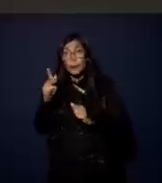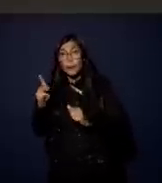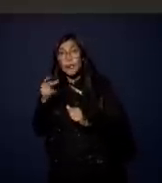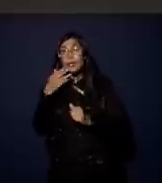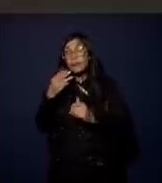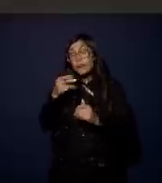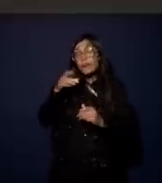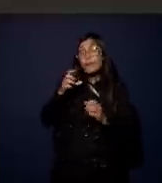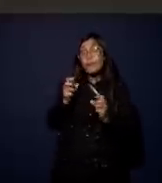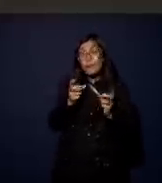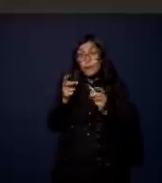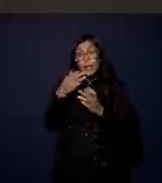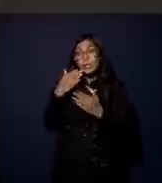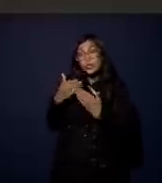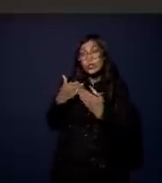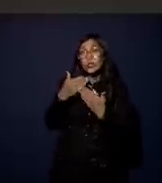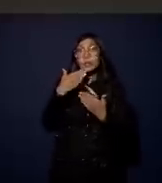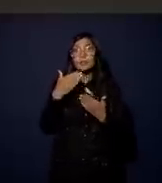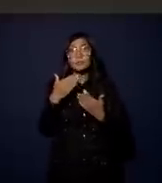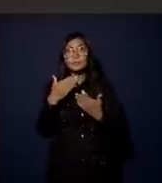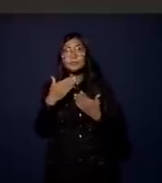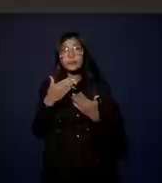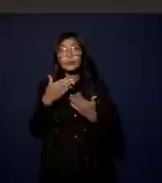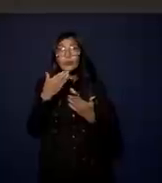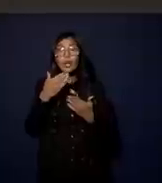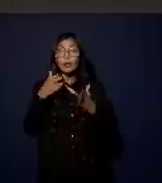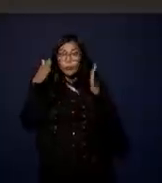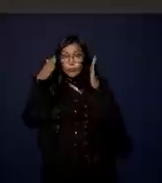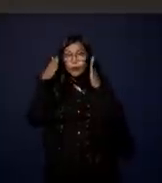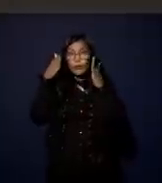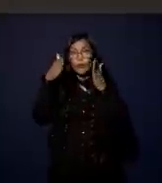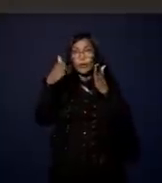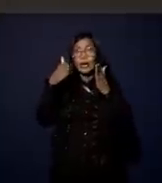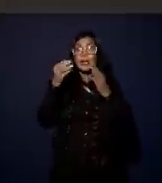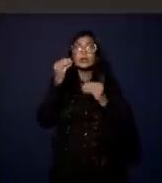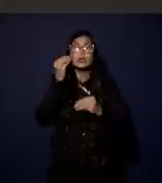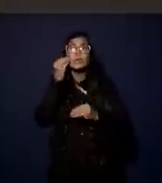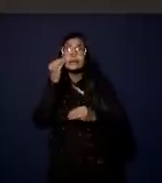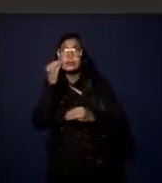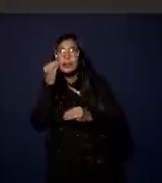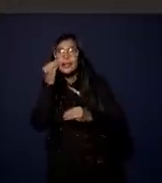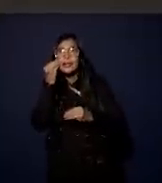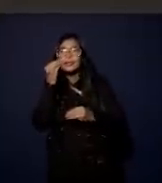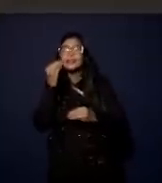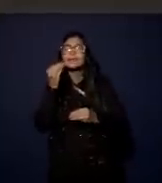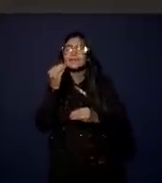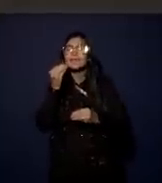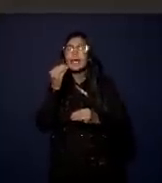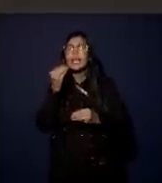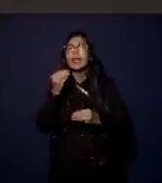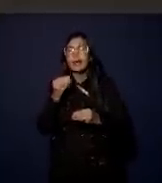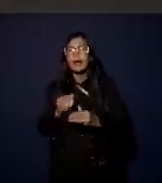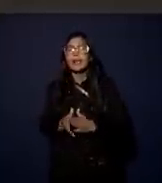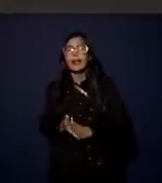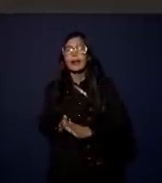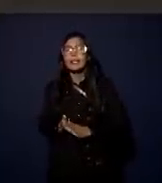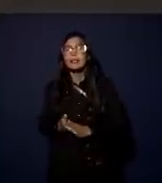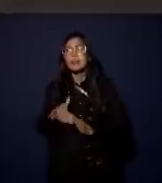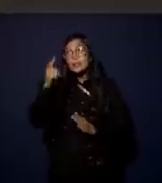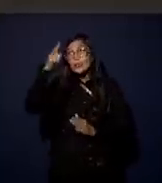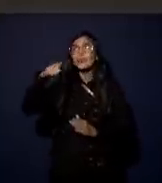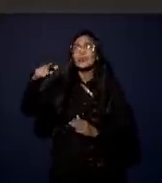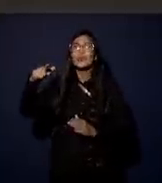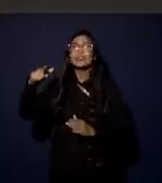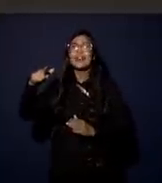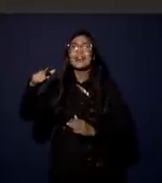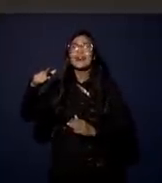né e o foco né em experiência tendem a sair ganhadores